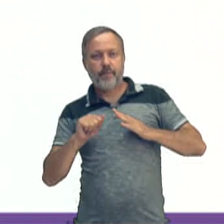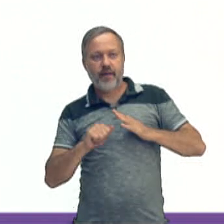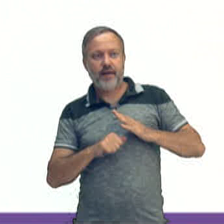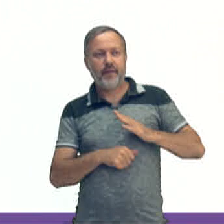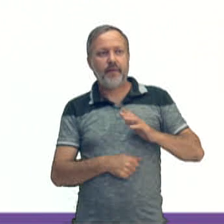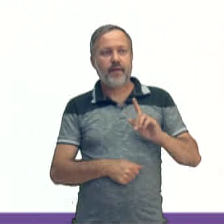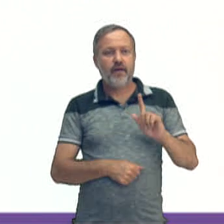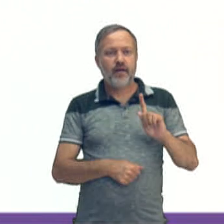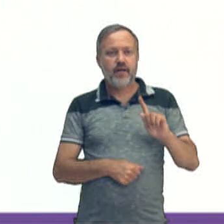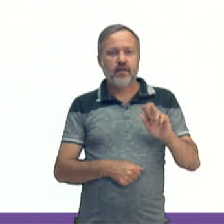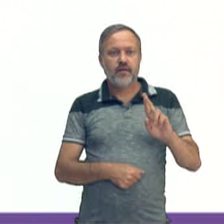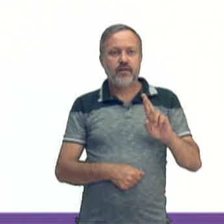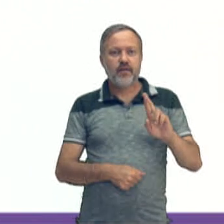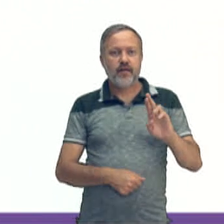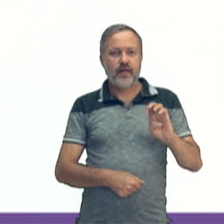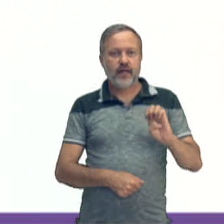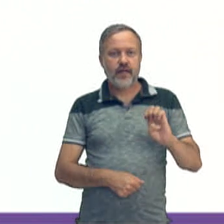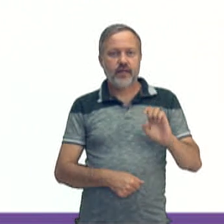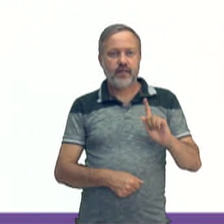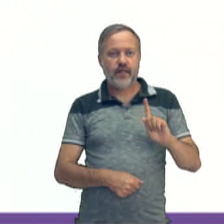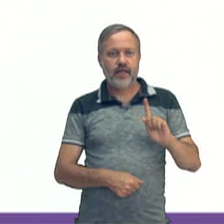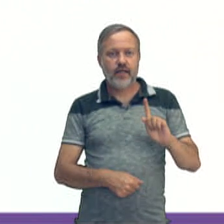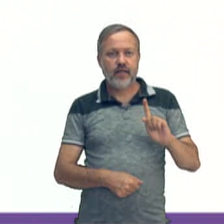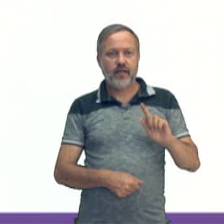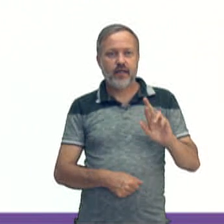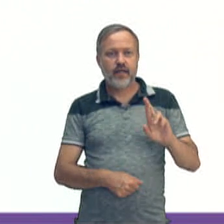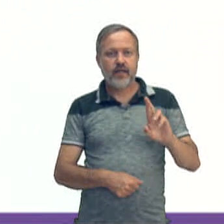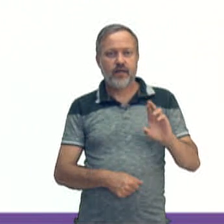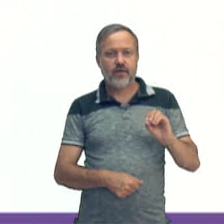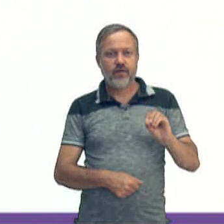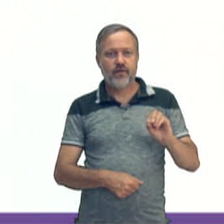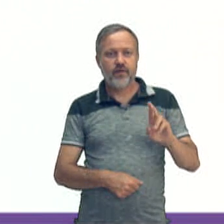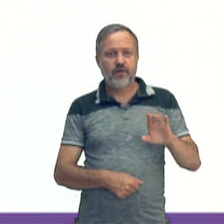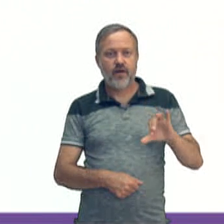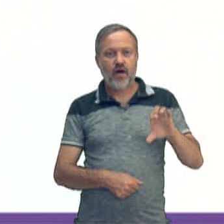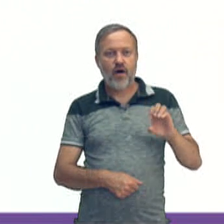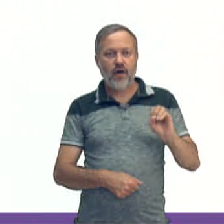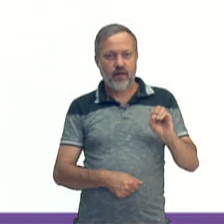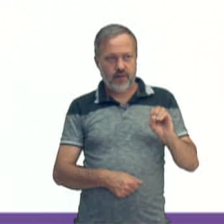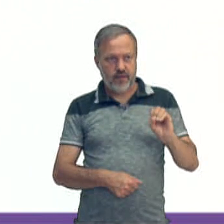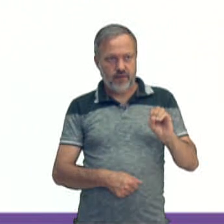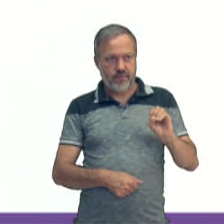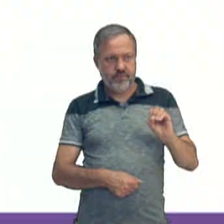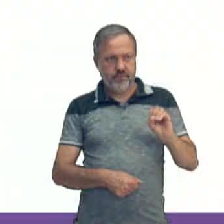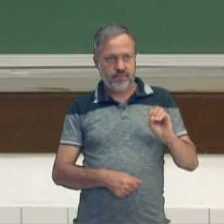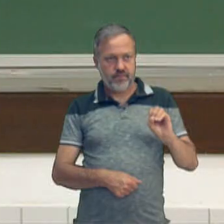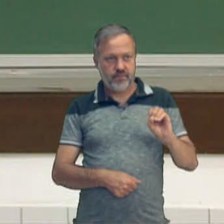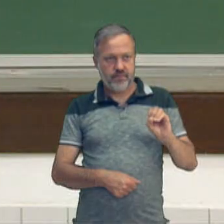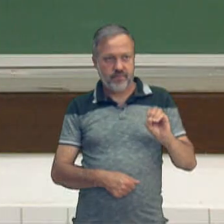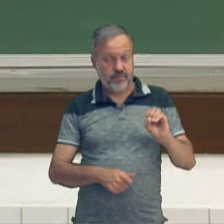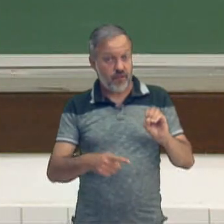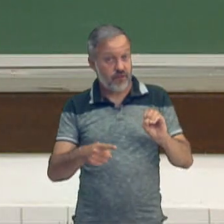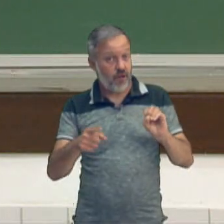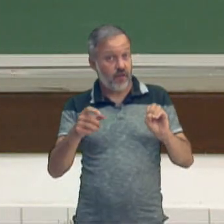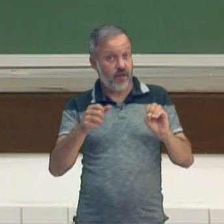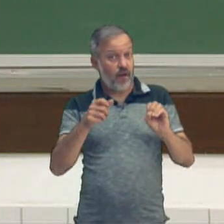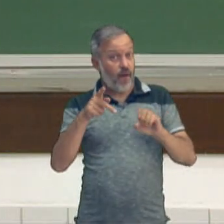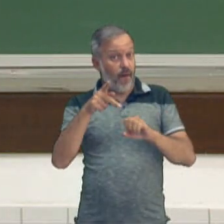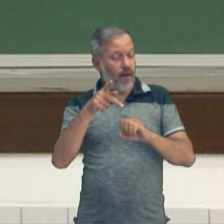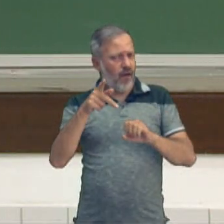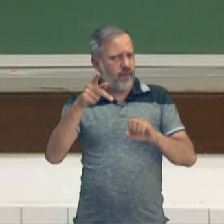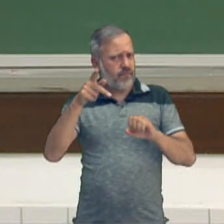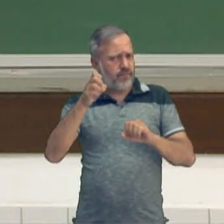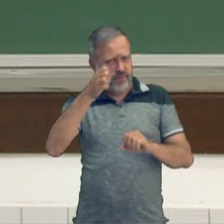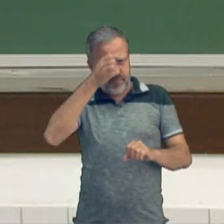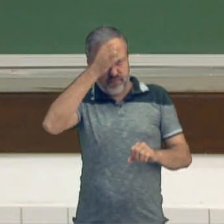Gregório. Ele reformulou o calendário juliano. O imperador Júlio César tinha instituído antes de Cristo, 400